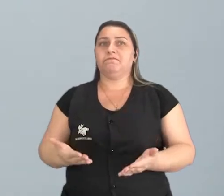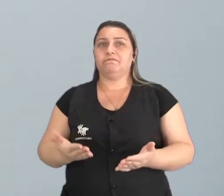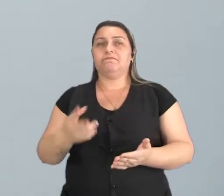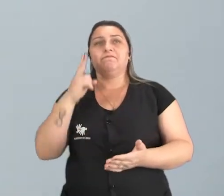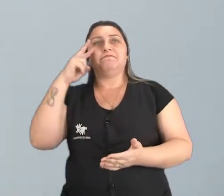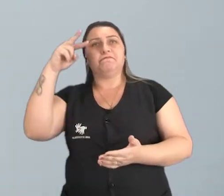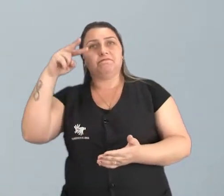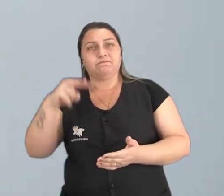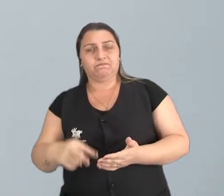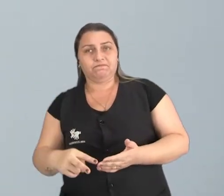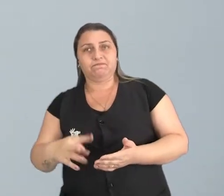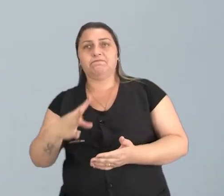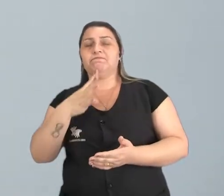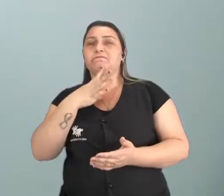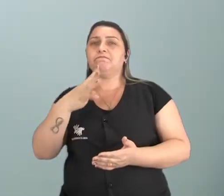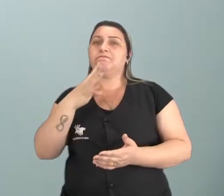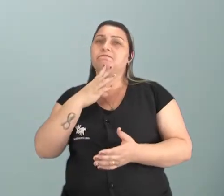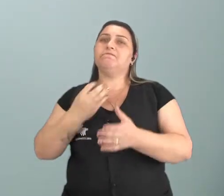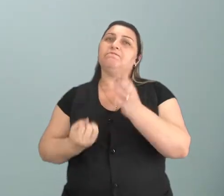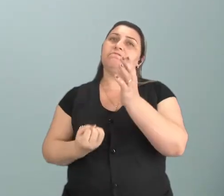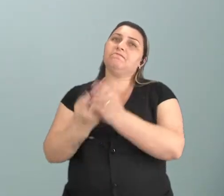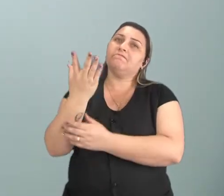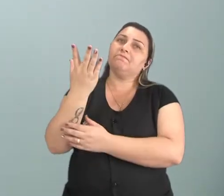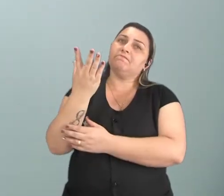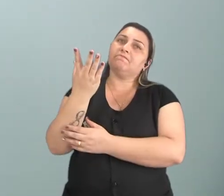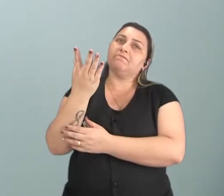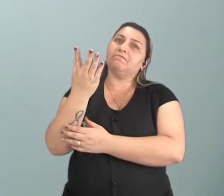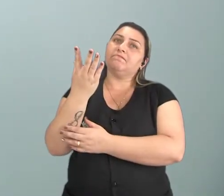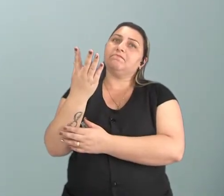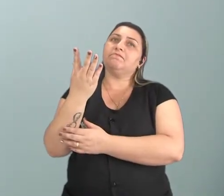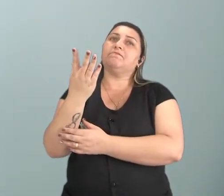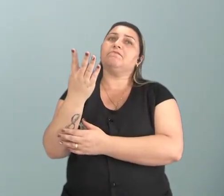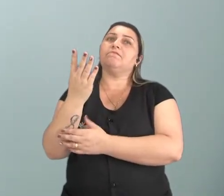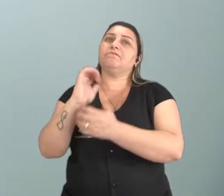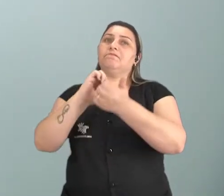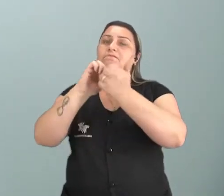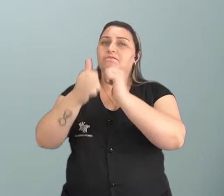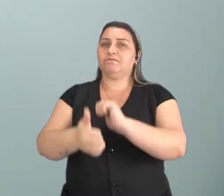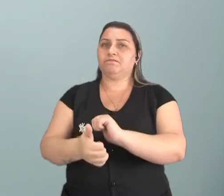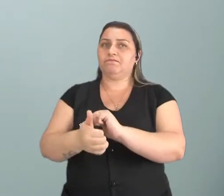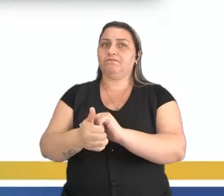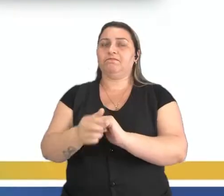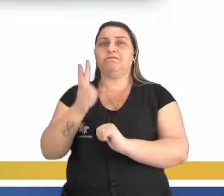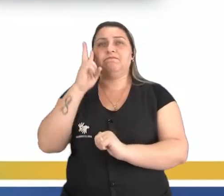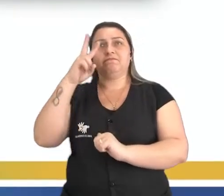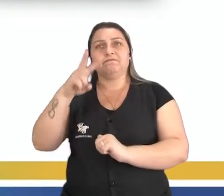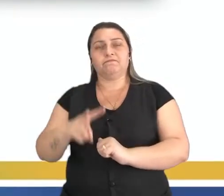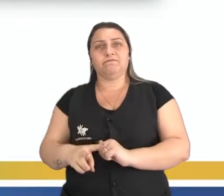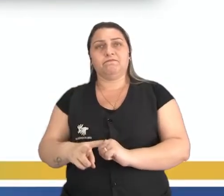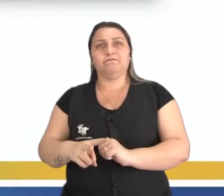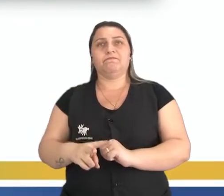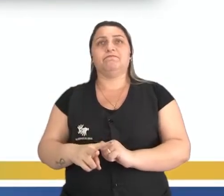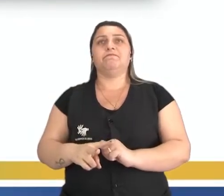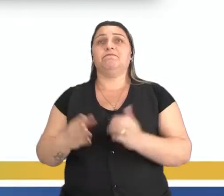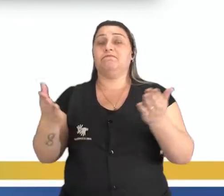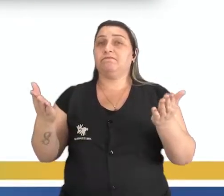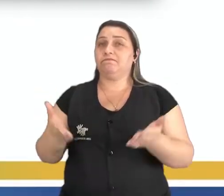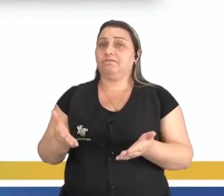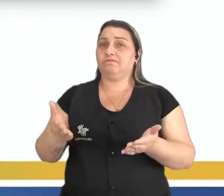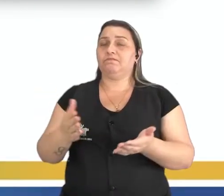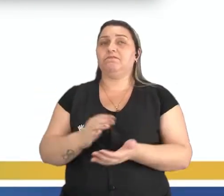gente conhece a origem desses esportes. E a gente vai ver um pouquinho mais sobre o parkour